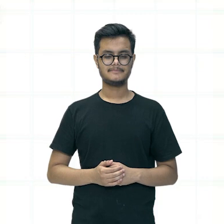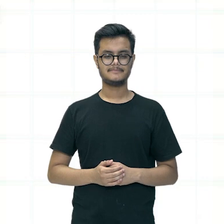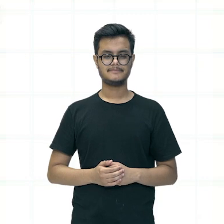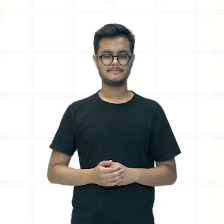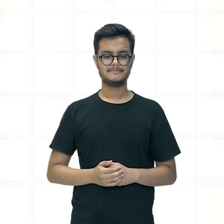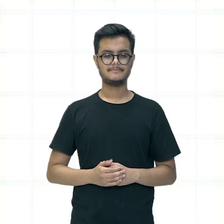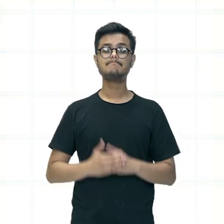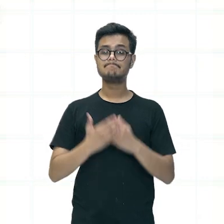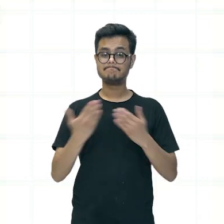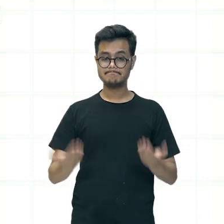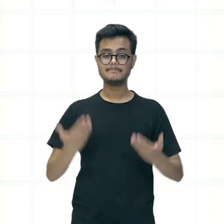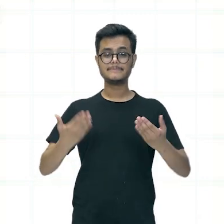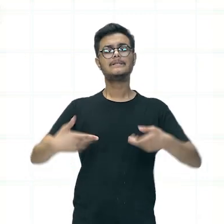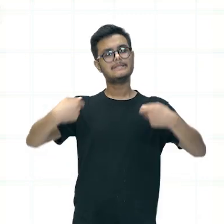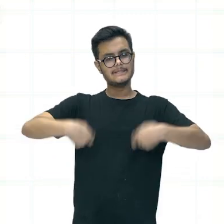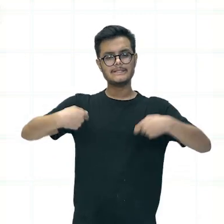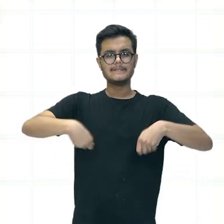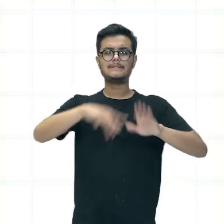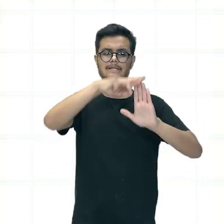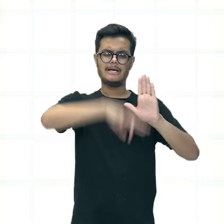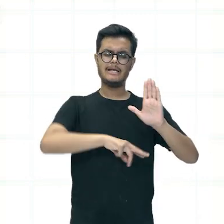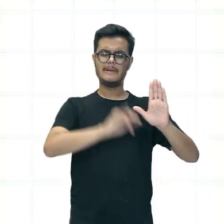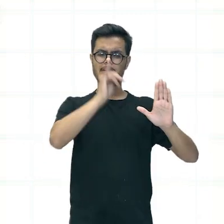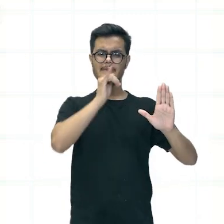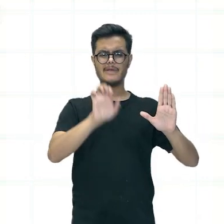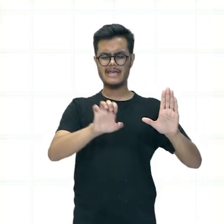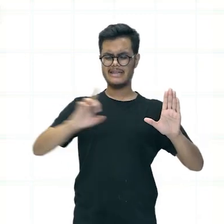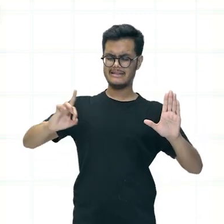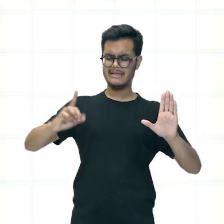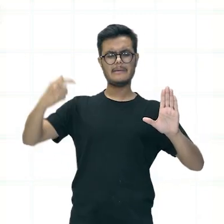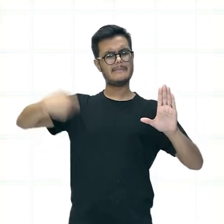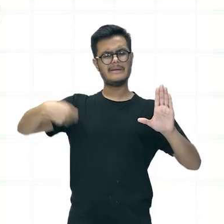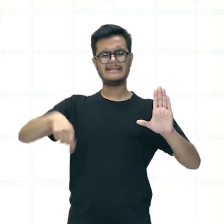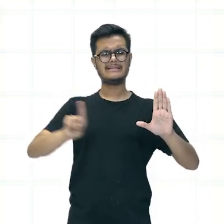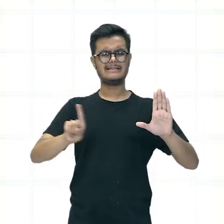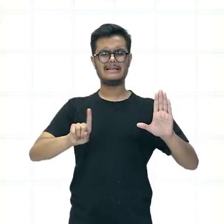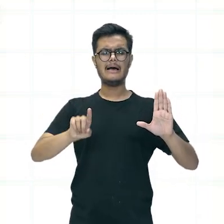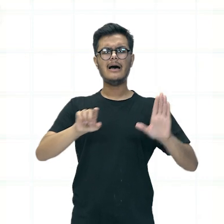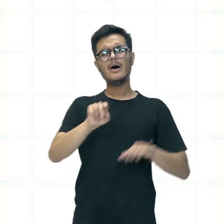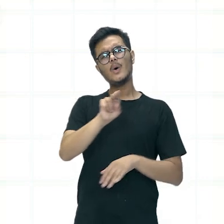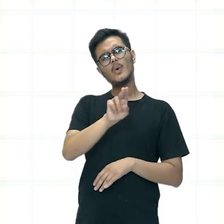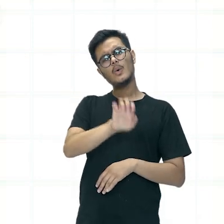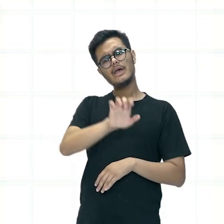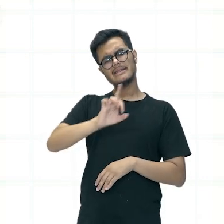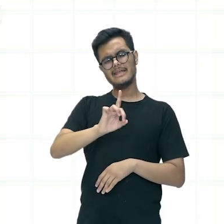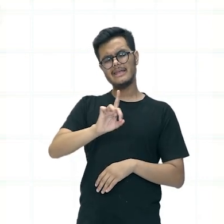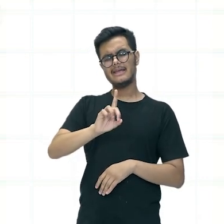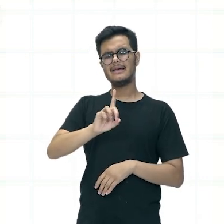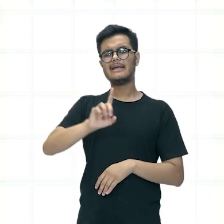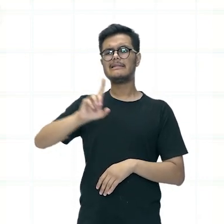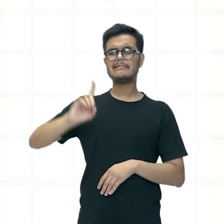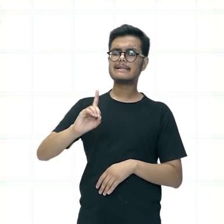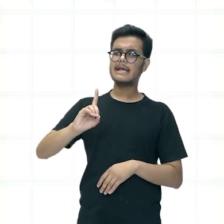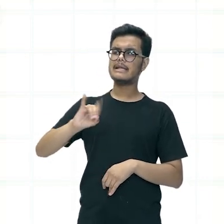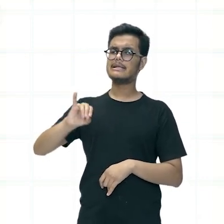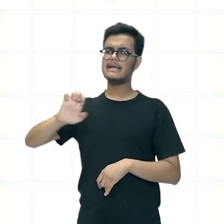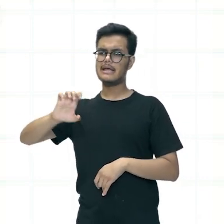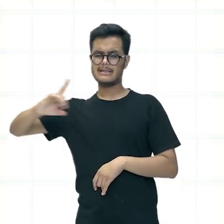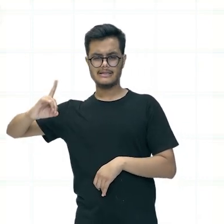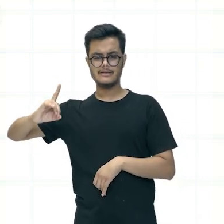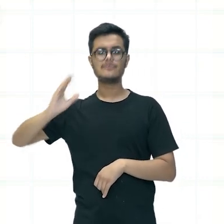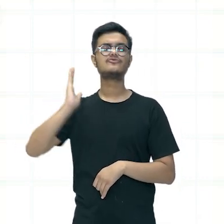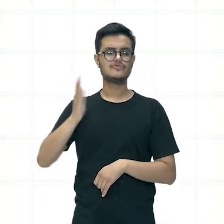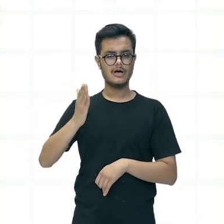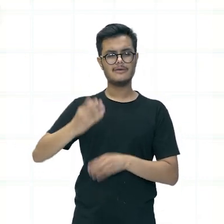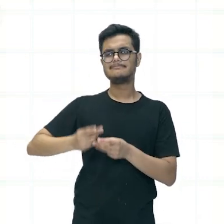Se eu observar o uso de ED, de e ED na minha oração, eu já sei que essa